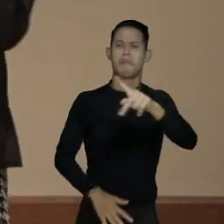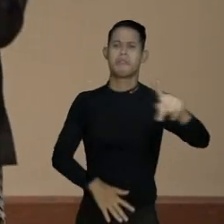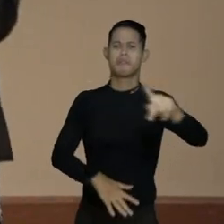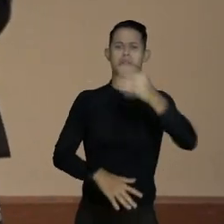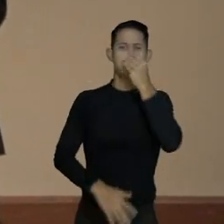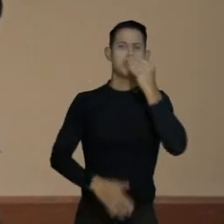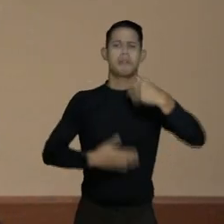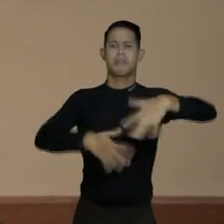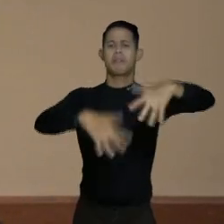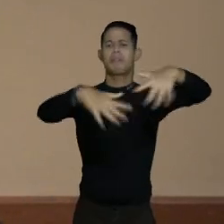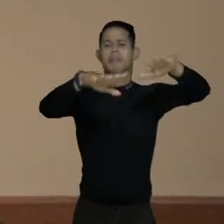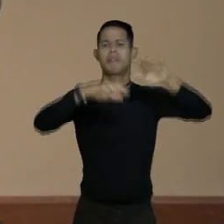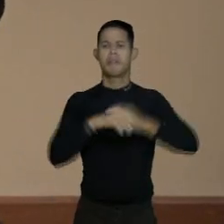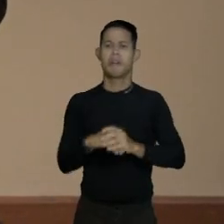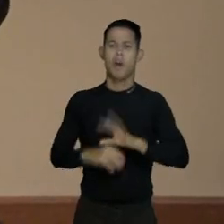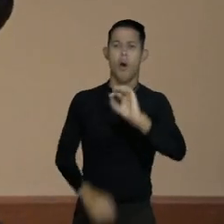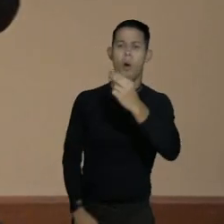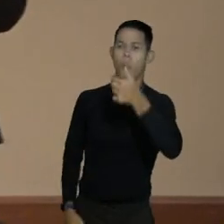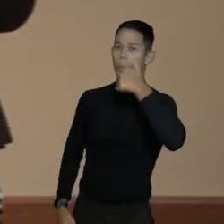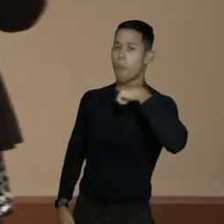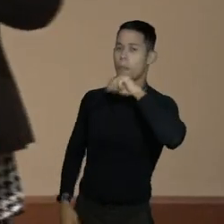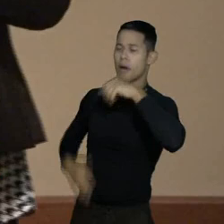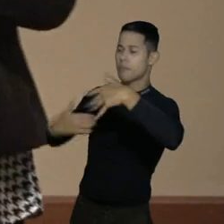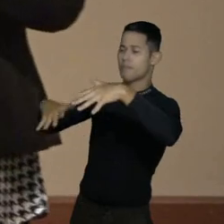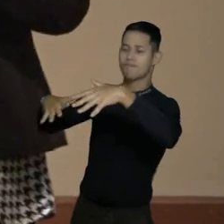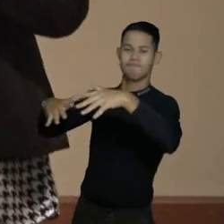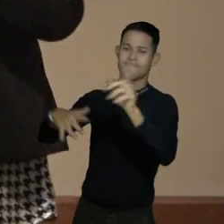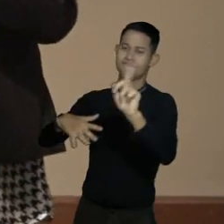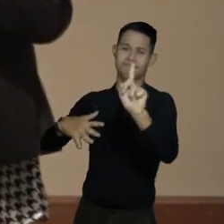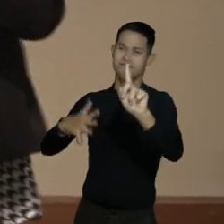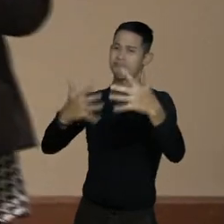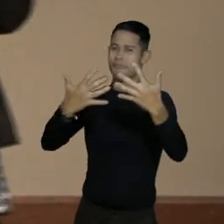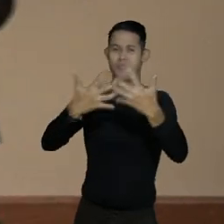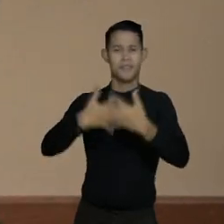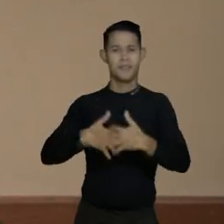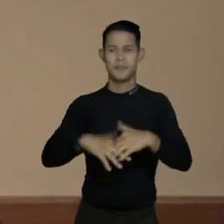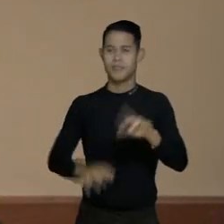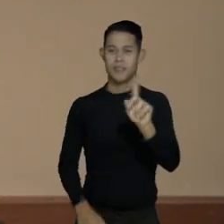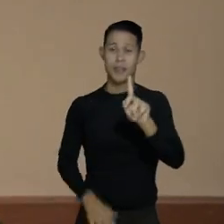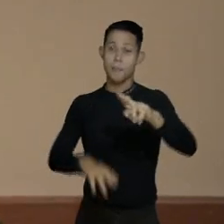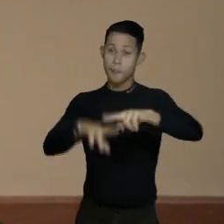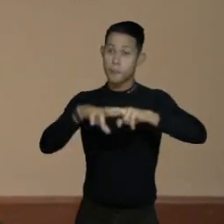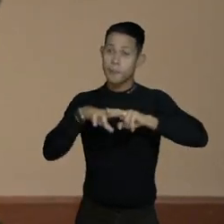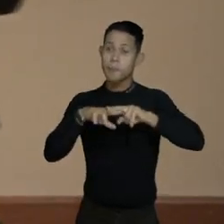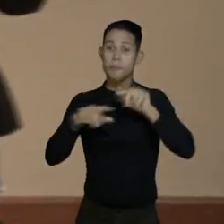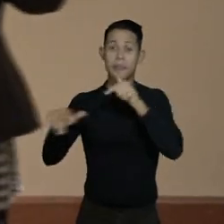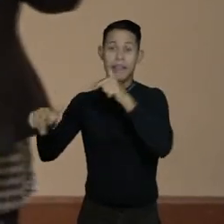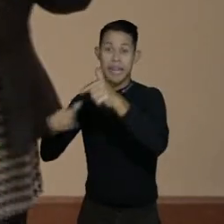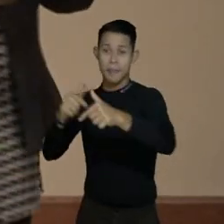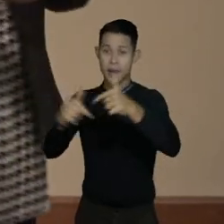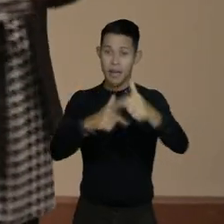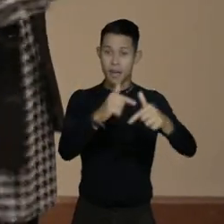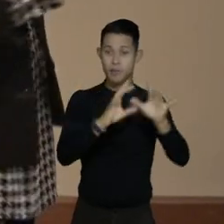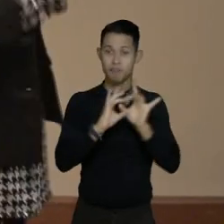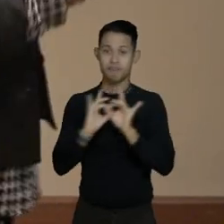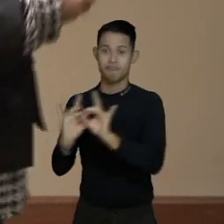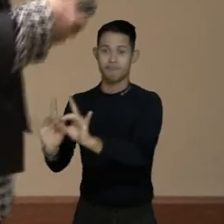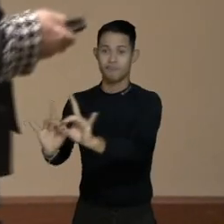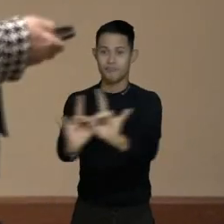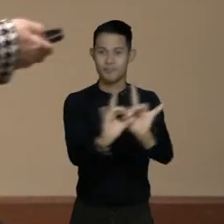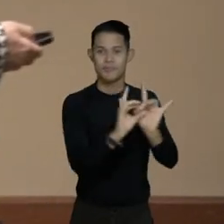esperando que a mãe faça o trabalho para ele não vai dar certo então todo mundo trabalhando junto dá muito certo a gente tem visto isso